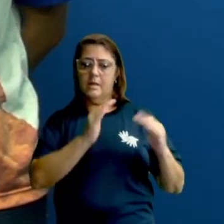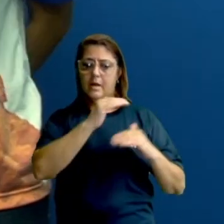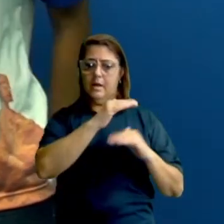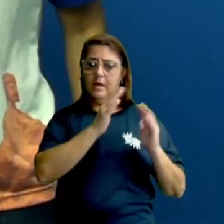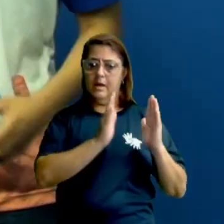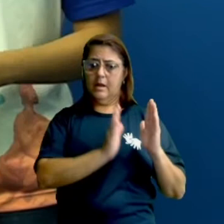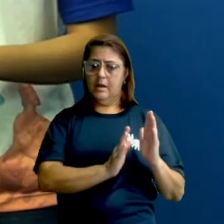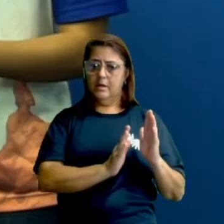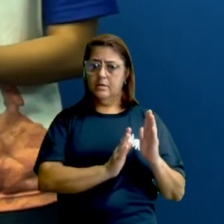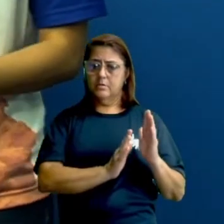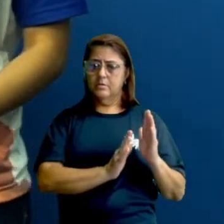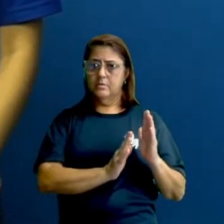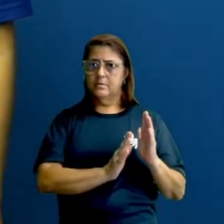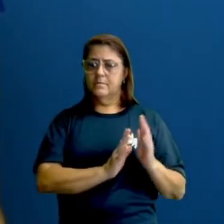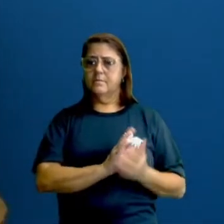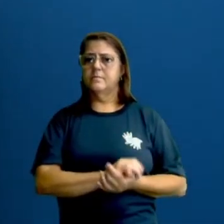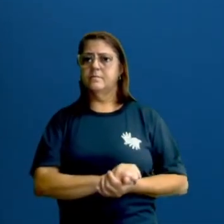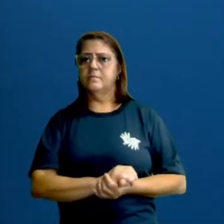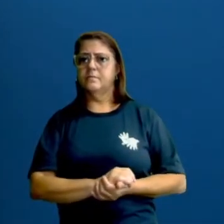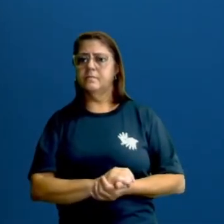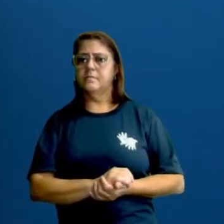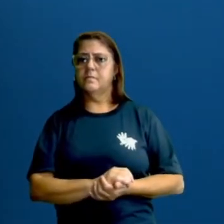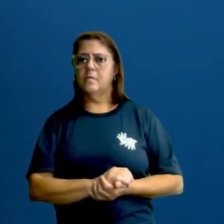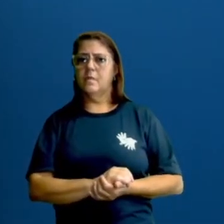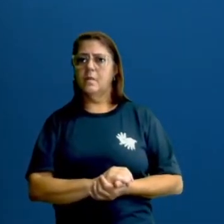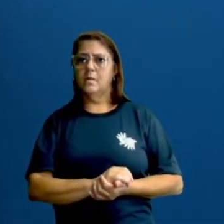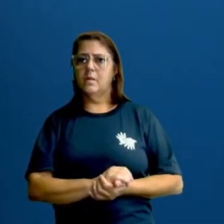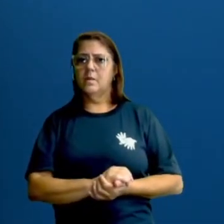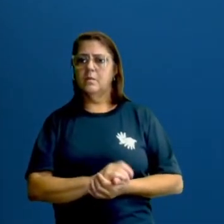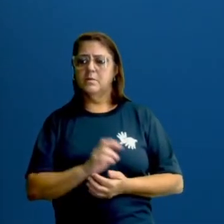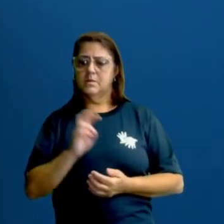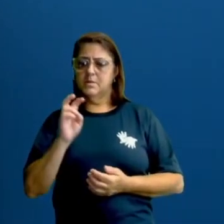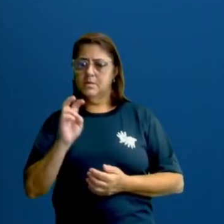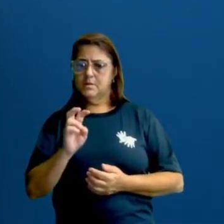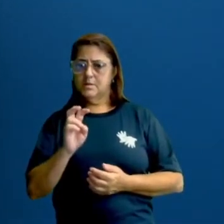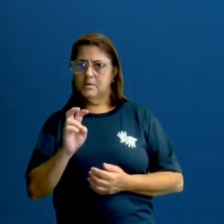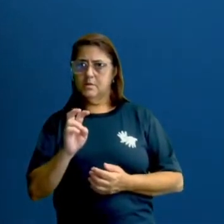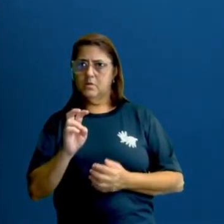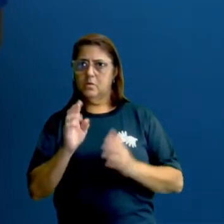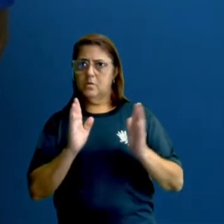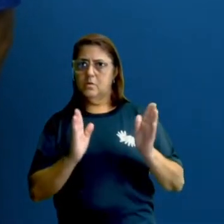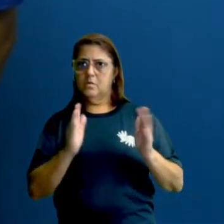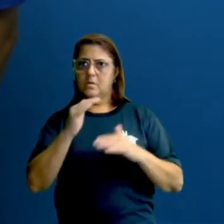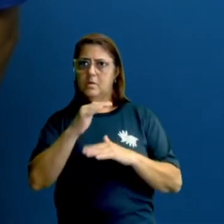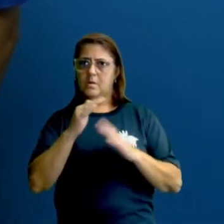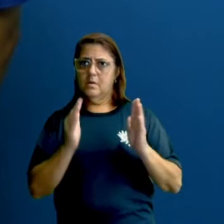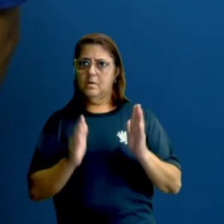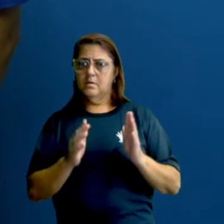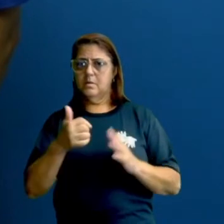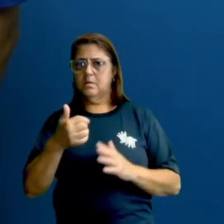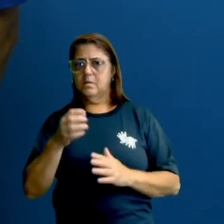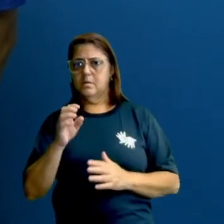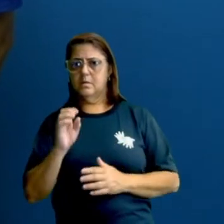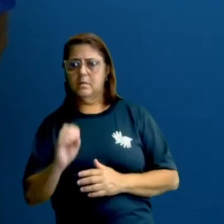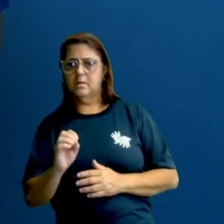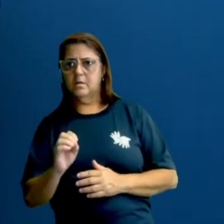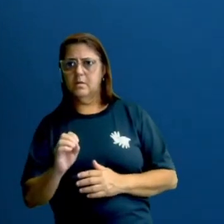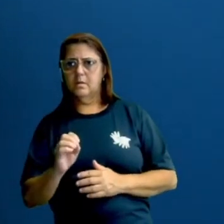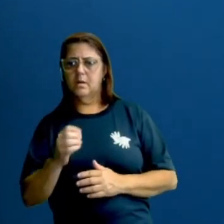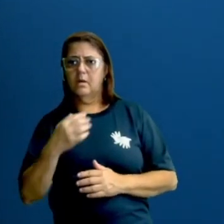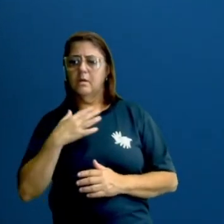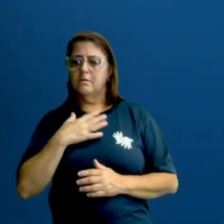Olha como vai ficar. Então, aqui eu tinha 5 caixas e tinha 10 lápis.